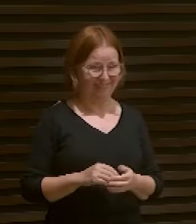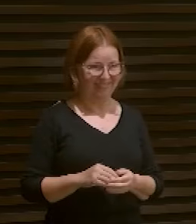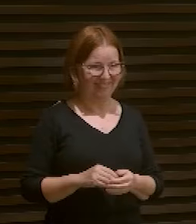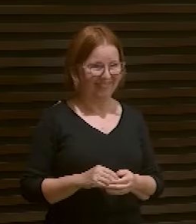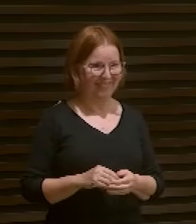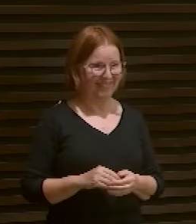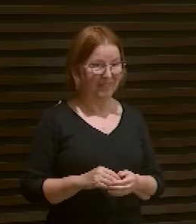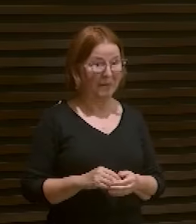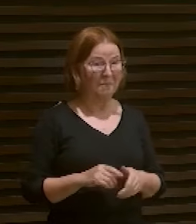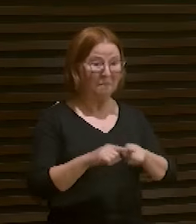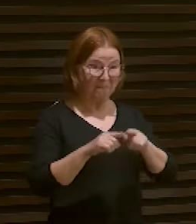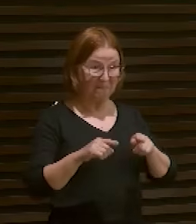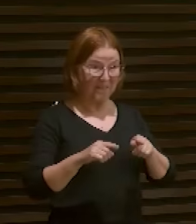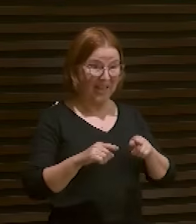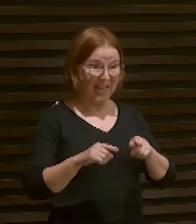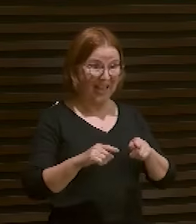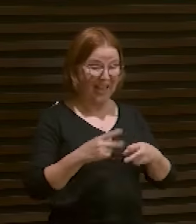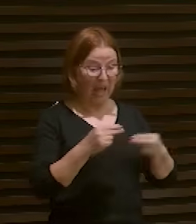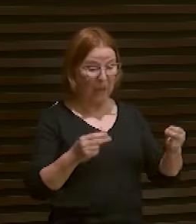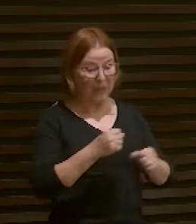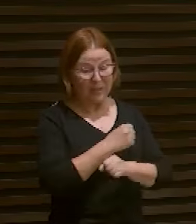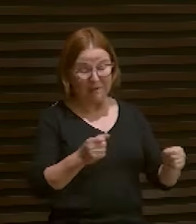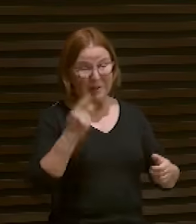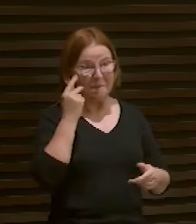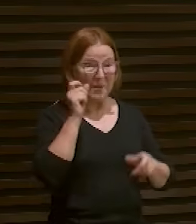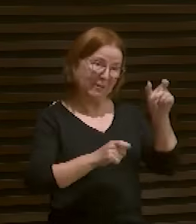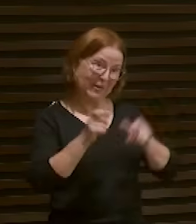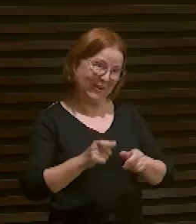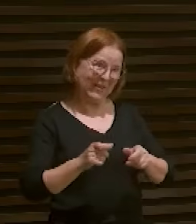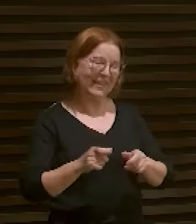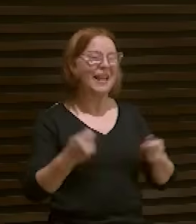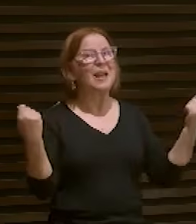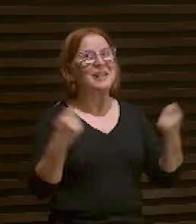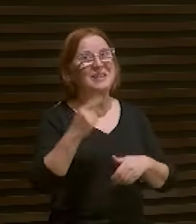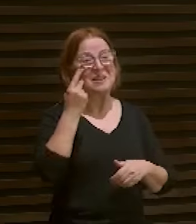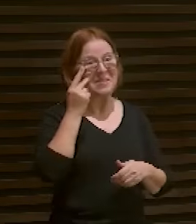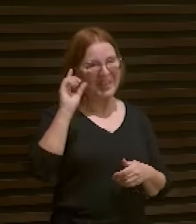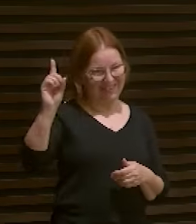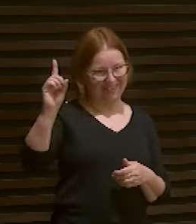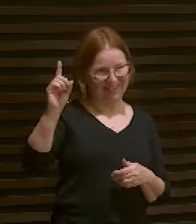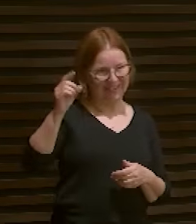O que é impossível aos homens, é possível a Deus. Senhor, eu não posso, mas Tu podes.